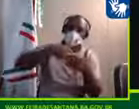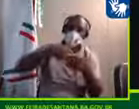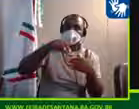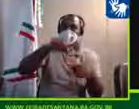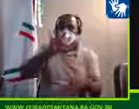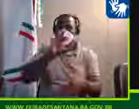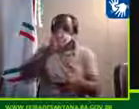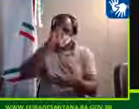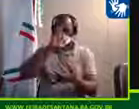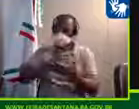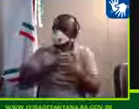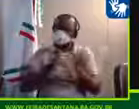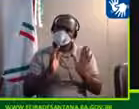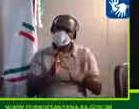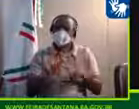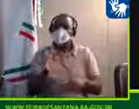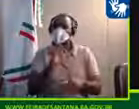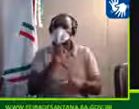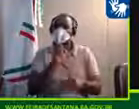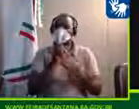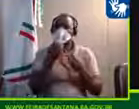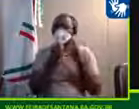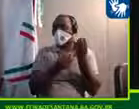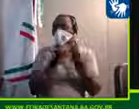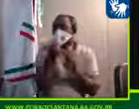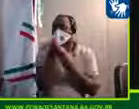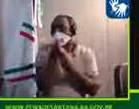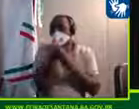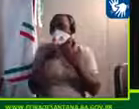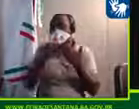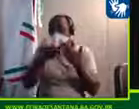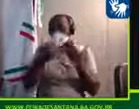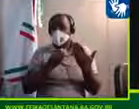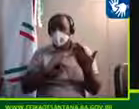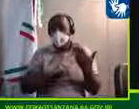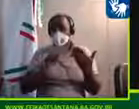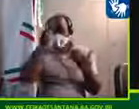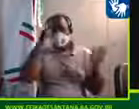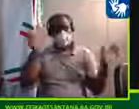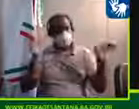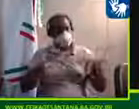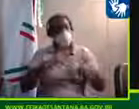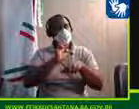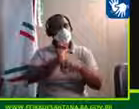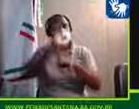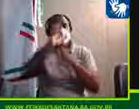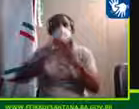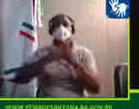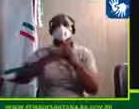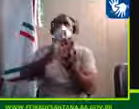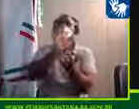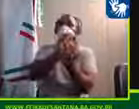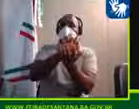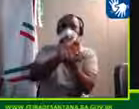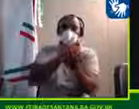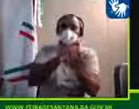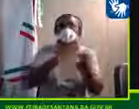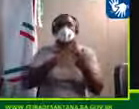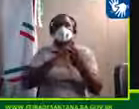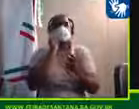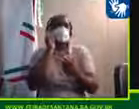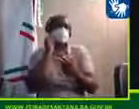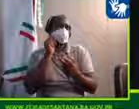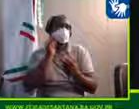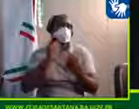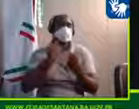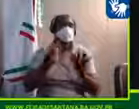está confirmado, mas a priori são 6 jogos, teremos pessoas de diversos estados, como Pernambuco, Sergipe,